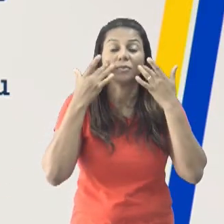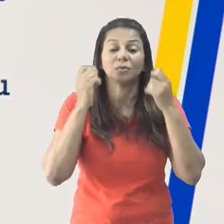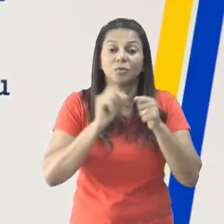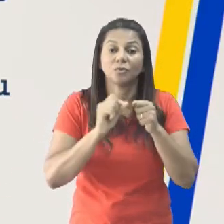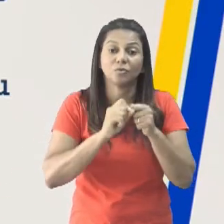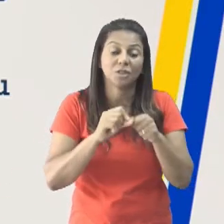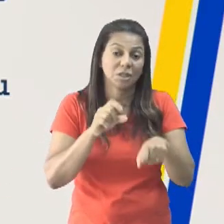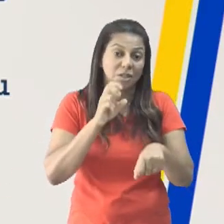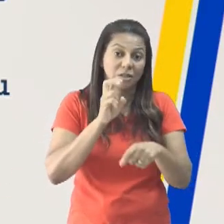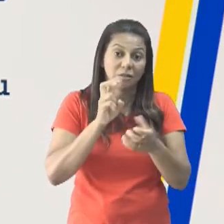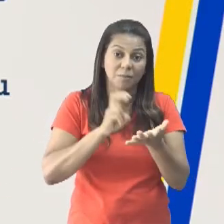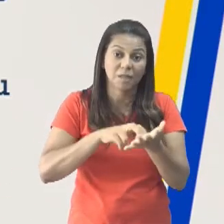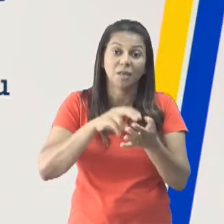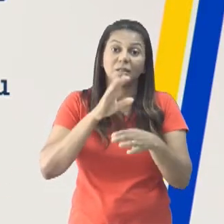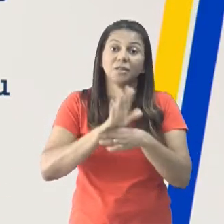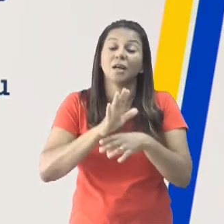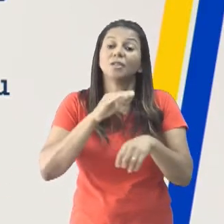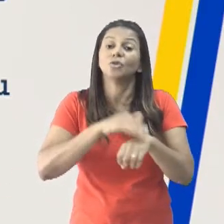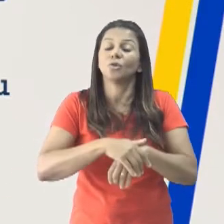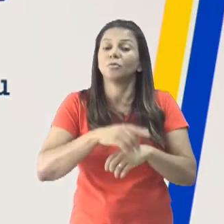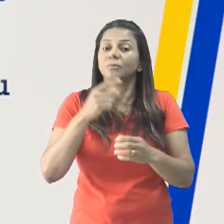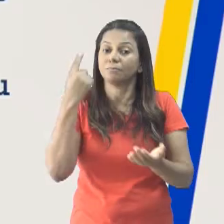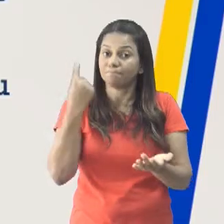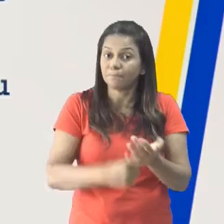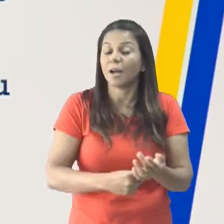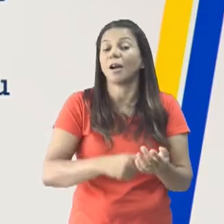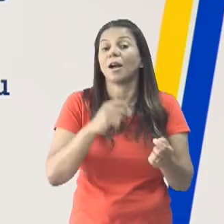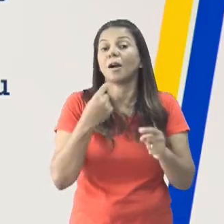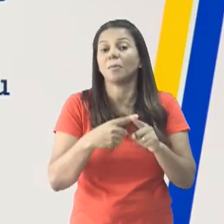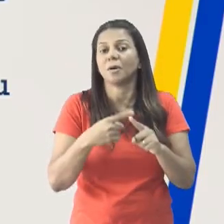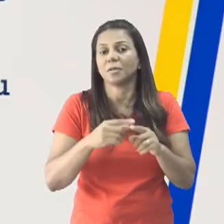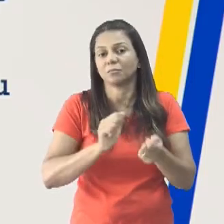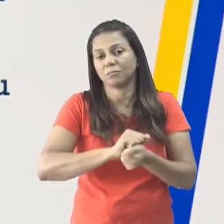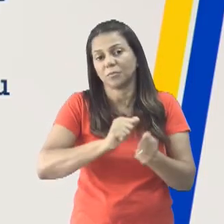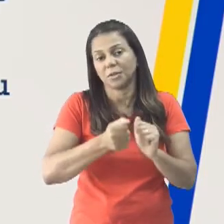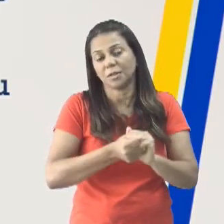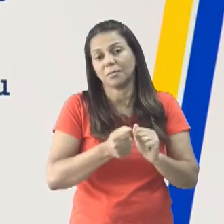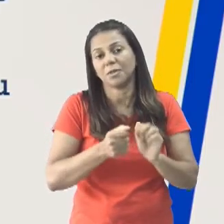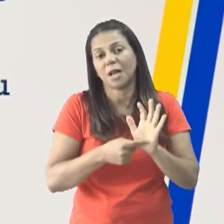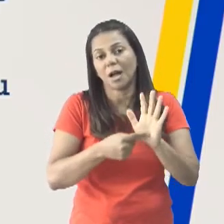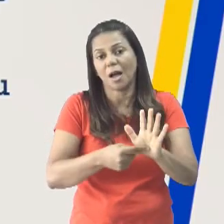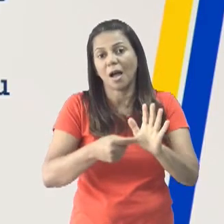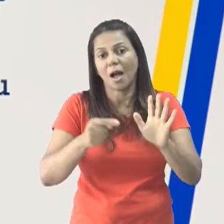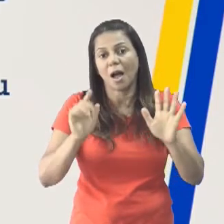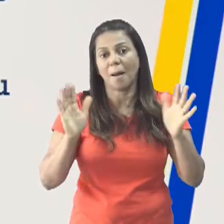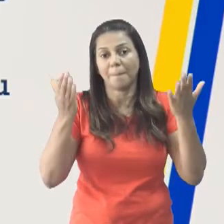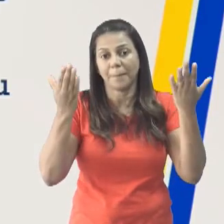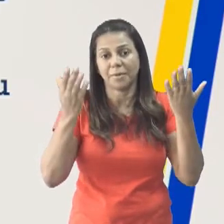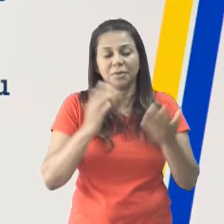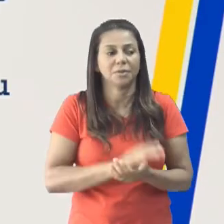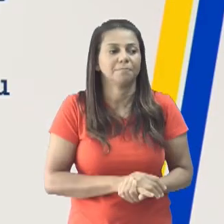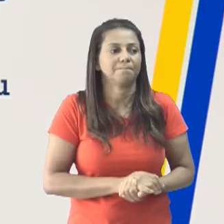de dia, se for à noite, ele vem marcado, que é para saber e adaptar a apresentação a esse texto.